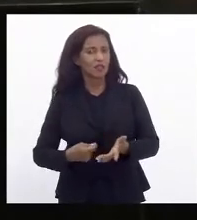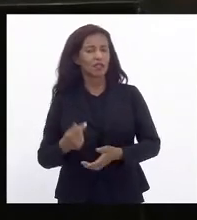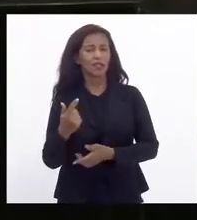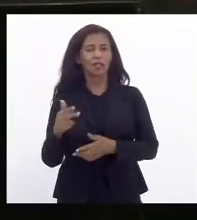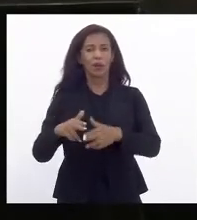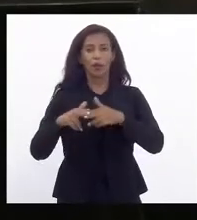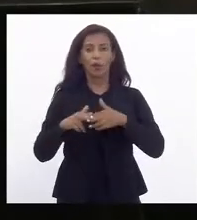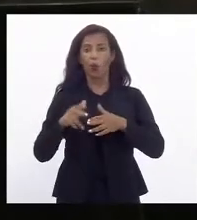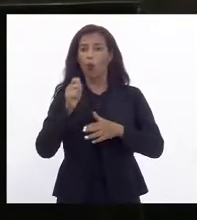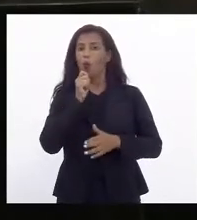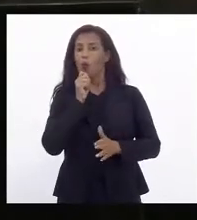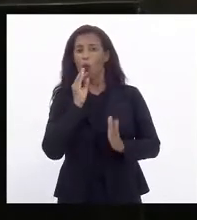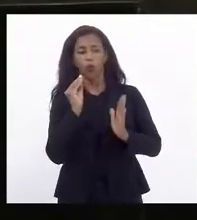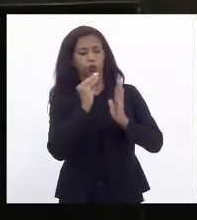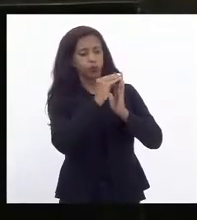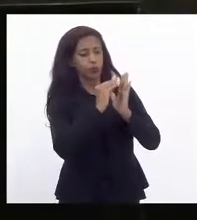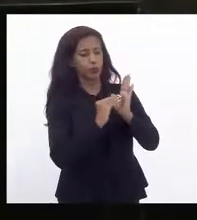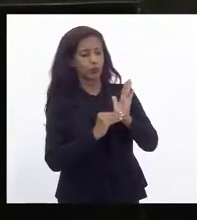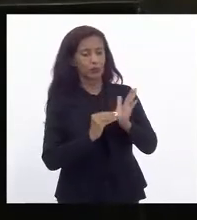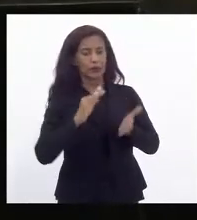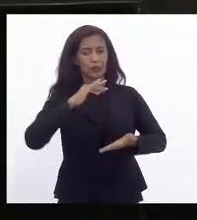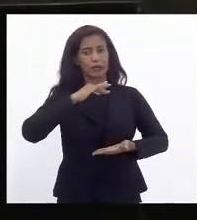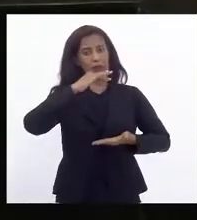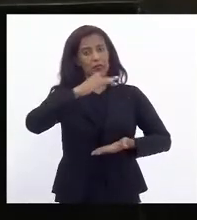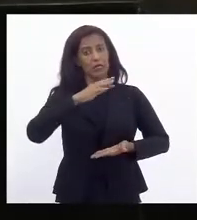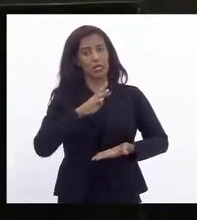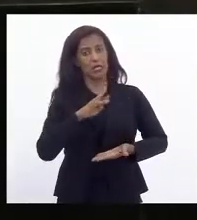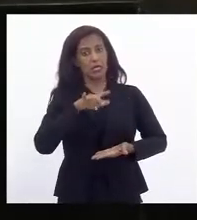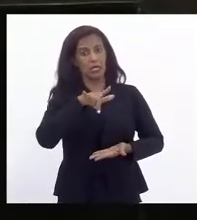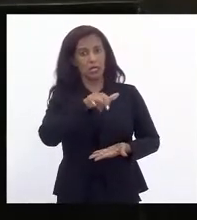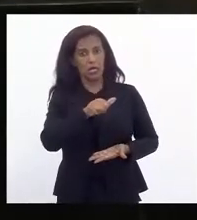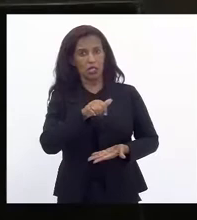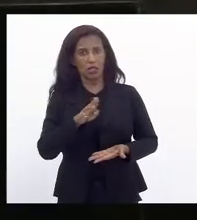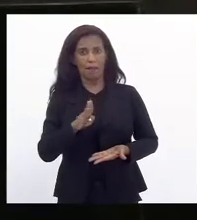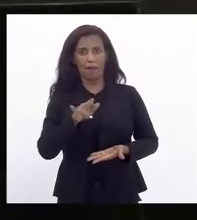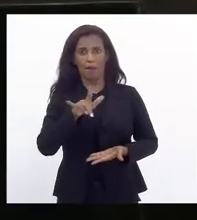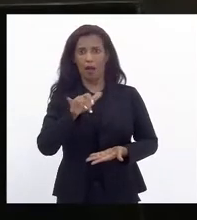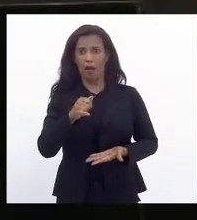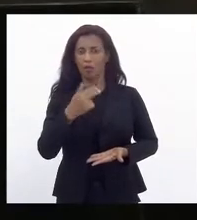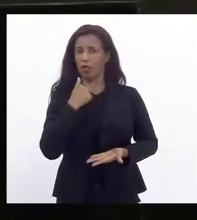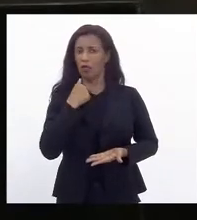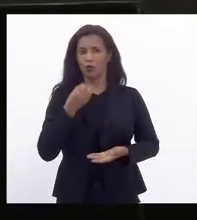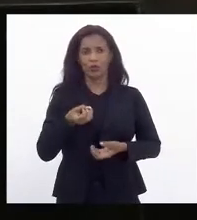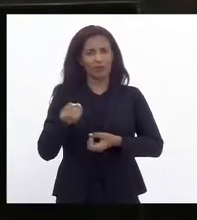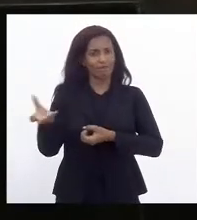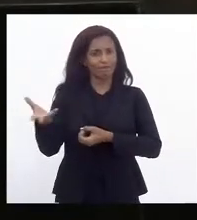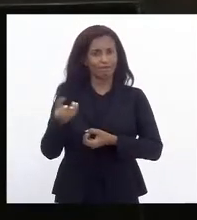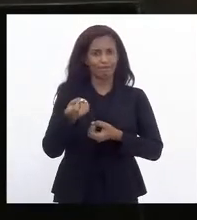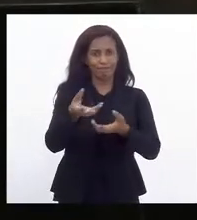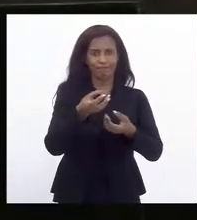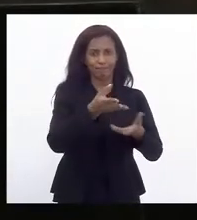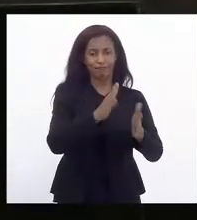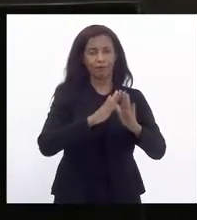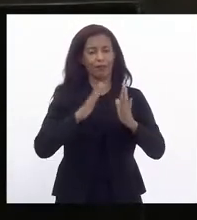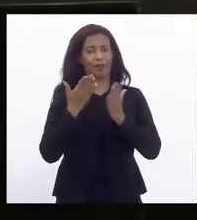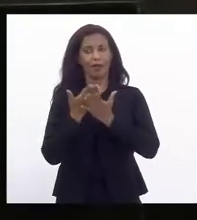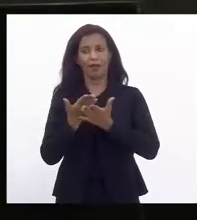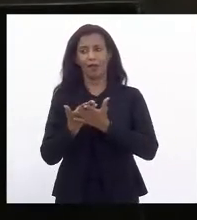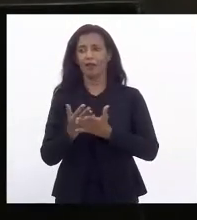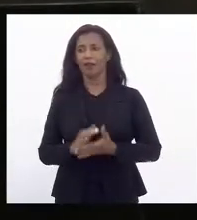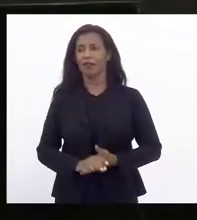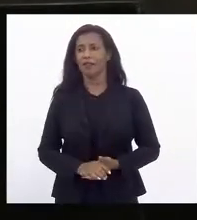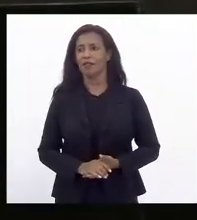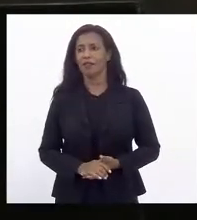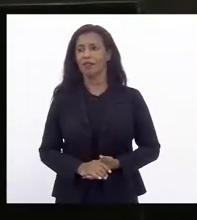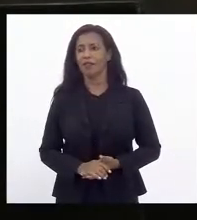não constar, né, como item da cesta básica, ele não poderia ser distribuído às escolas. Então,